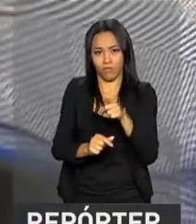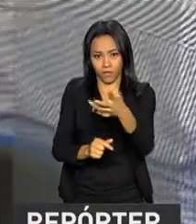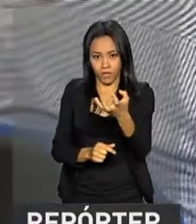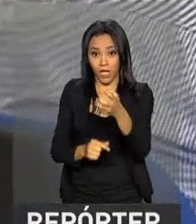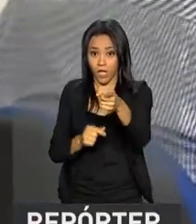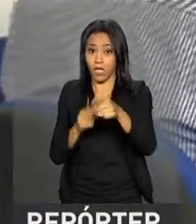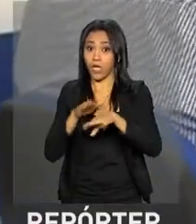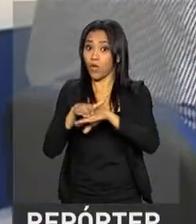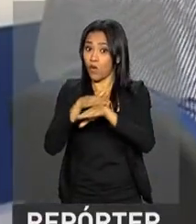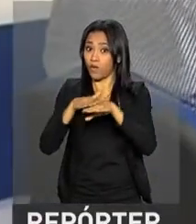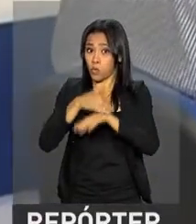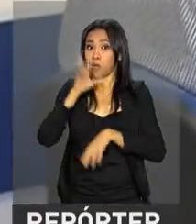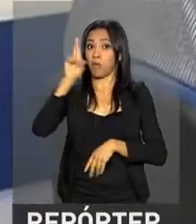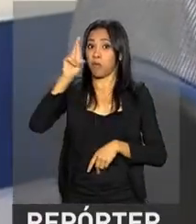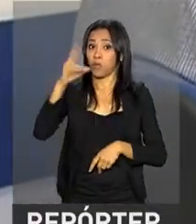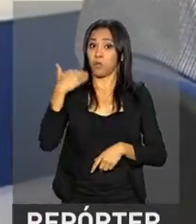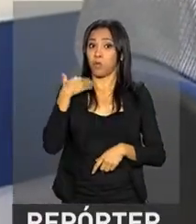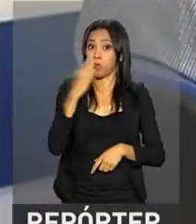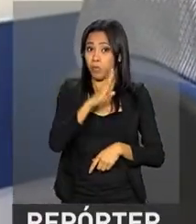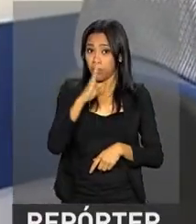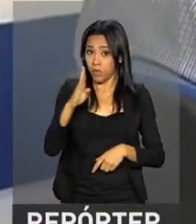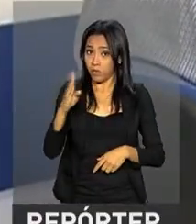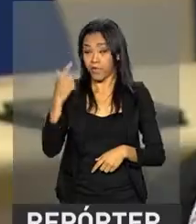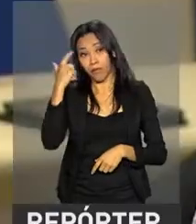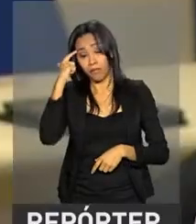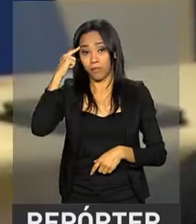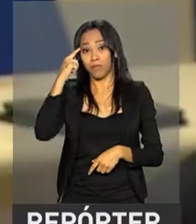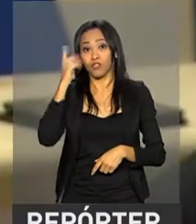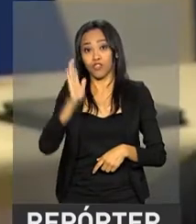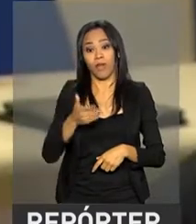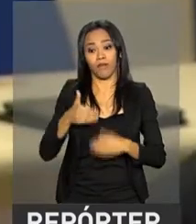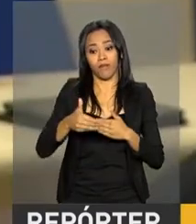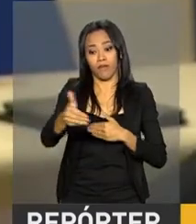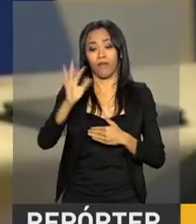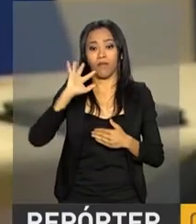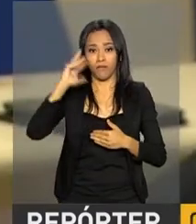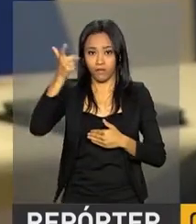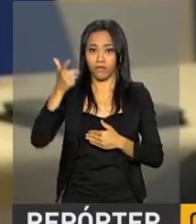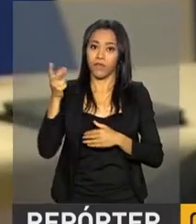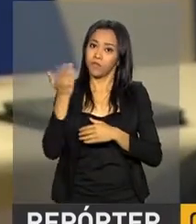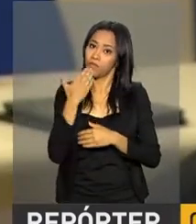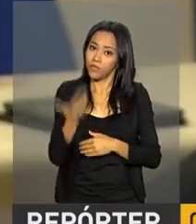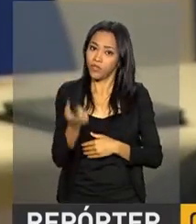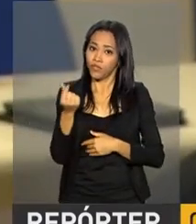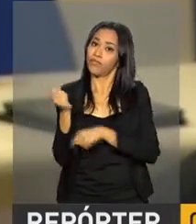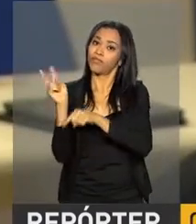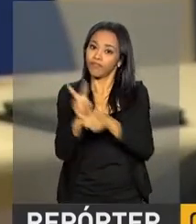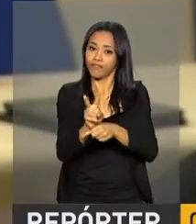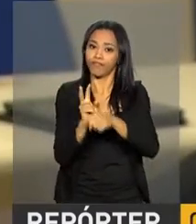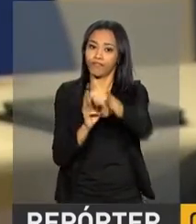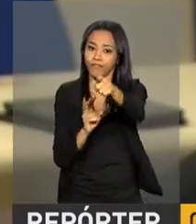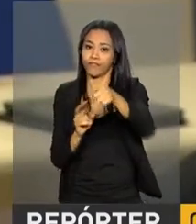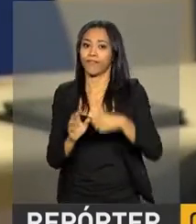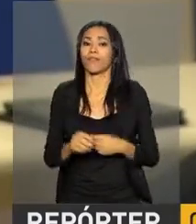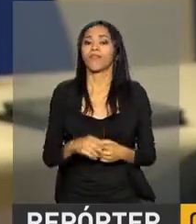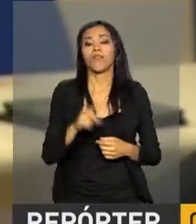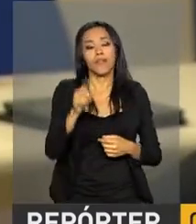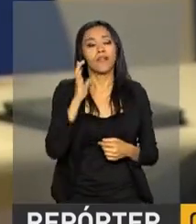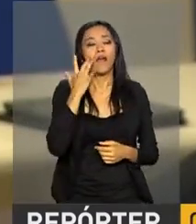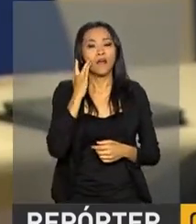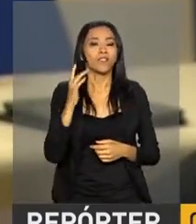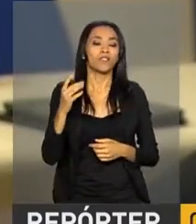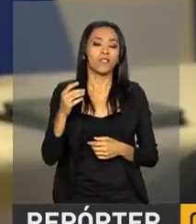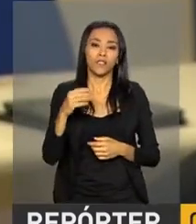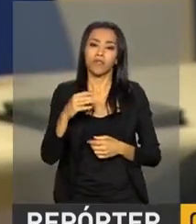brasil e pretende fechar o empréstimo nos próximos dias perseu vi e foi bastante produtivo eu acho que me deu